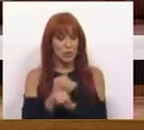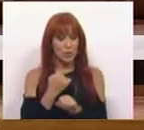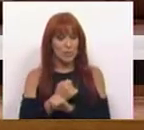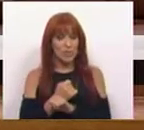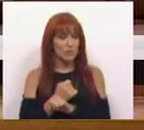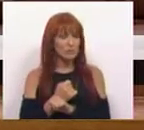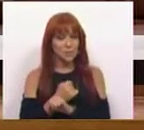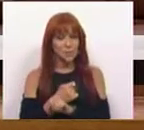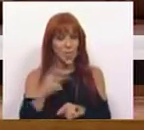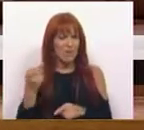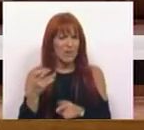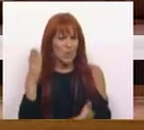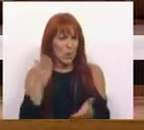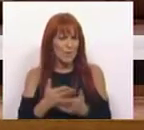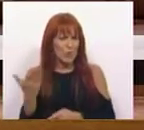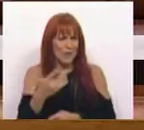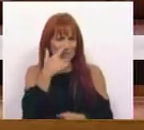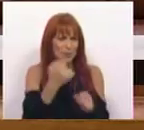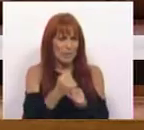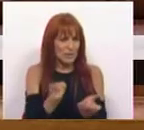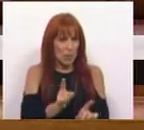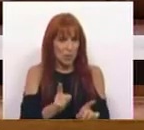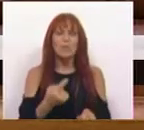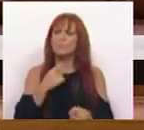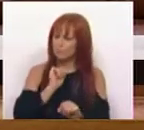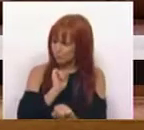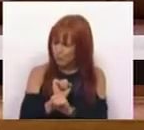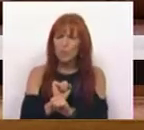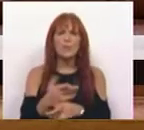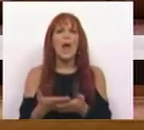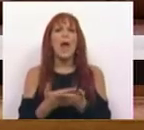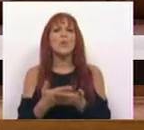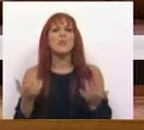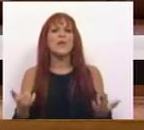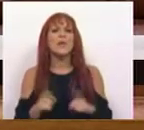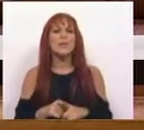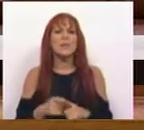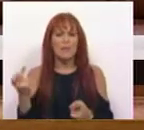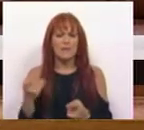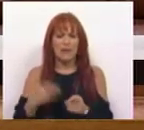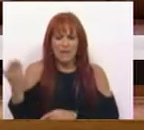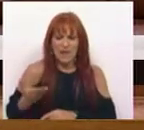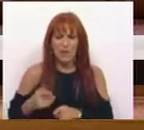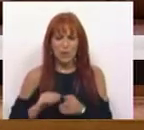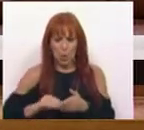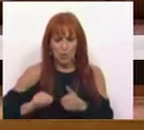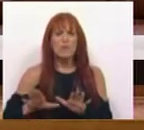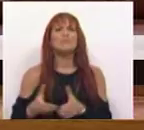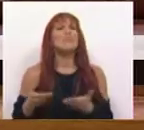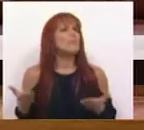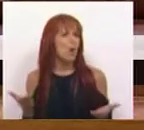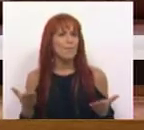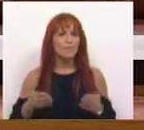laboral não fragilizaram apenas os direitos dos trabalhadores, bloquearam ainda a negociação e enfraqueceram o direito de contratação